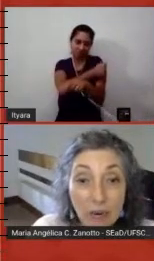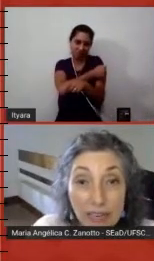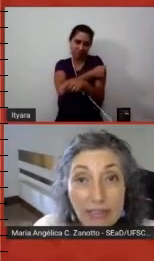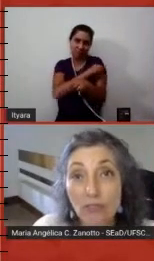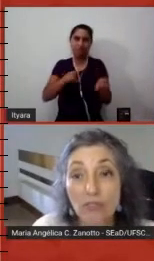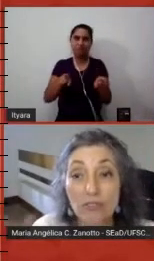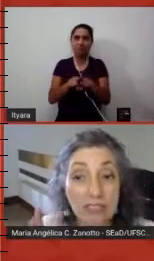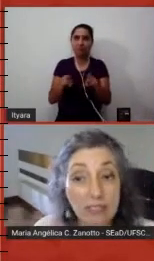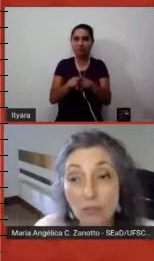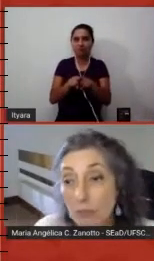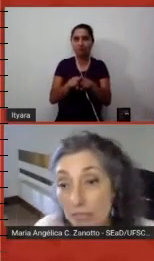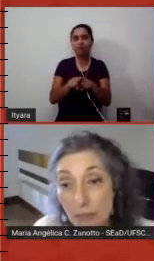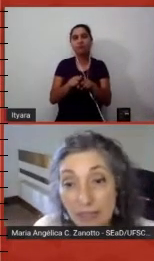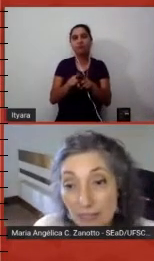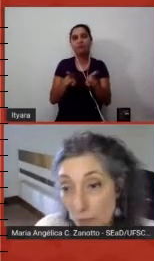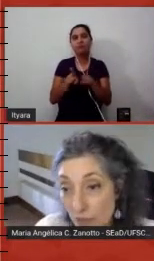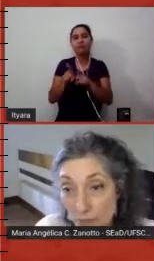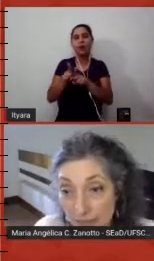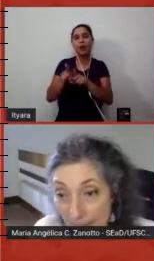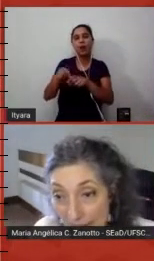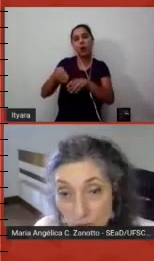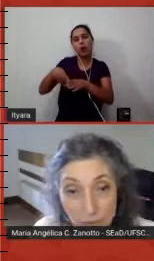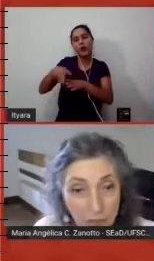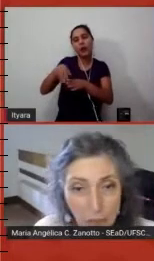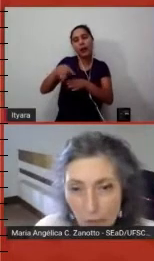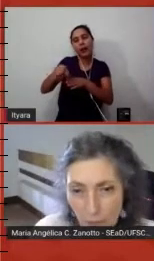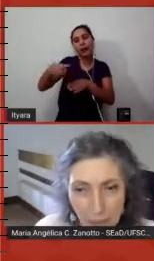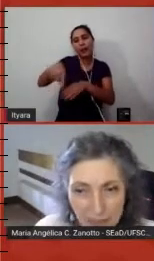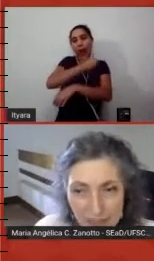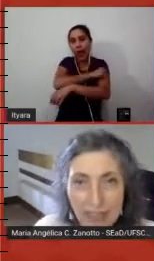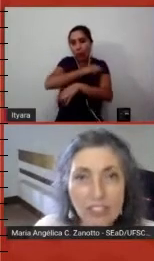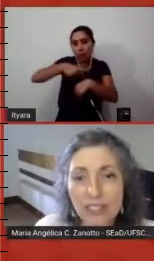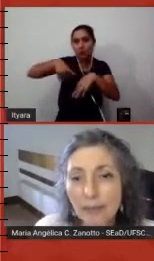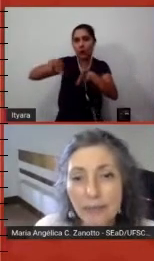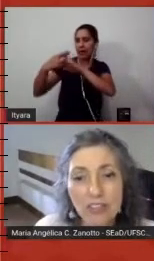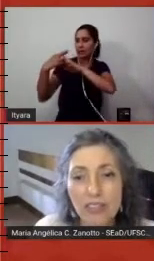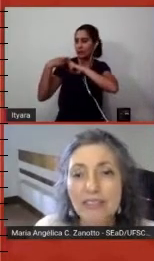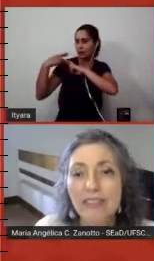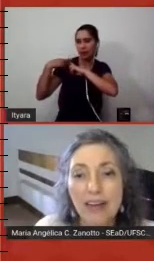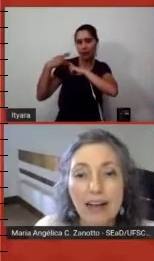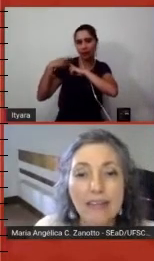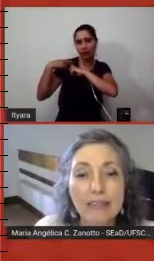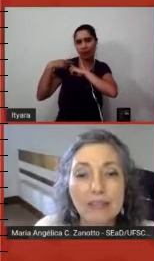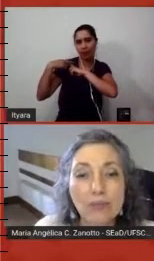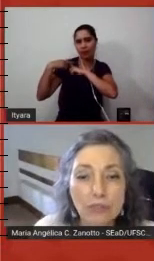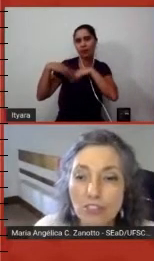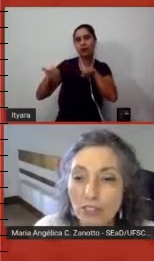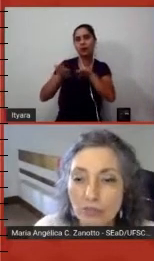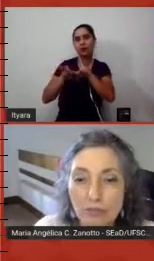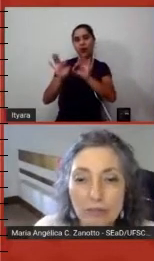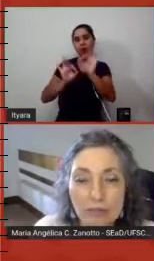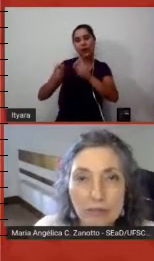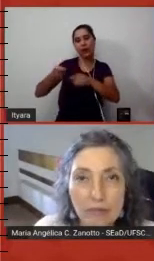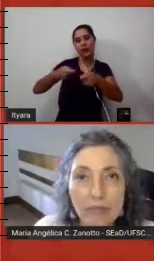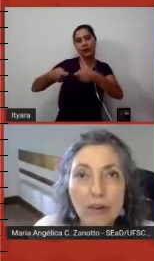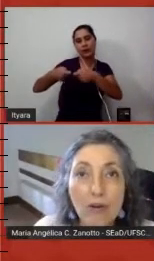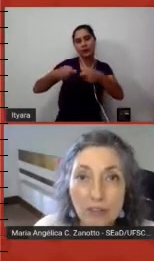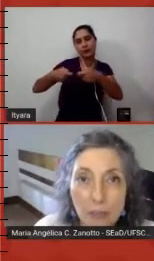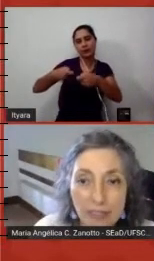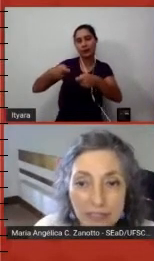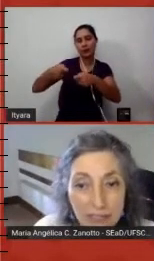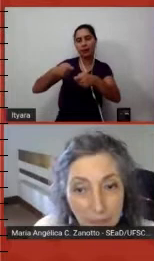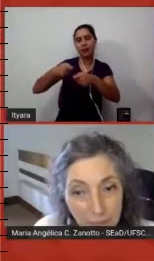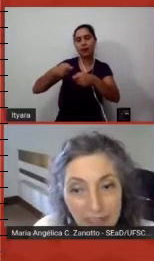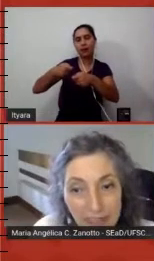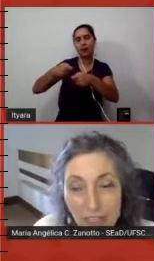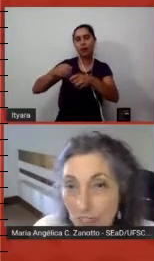e orienta os estudantes a assumirem mais responsabilidade sobre a sua própria aprendizagem e também gerenciar o objetivo ao